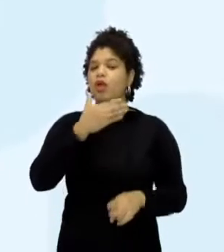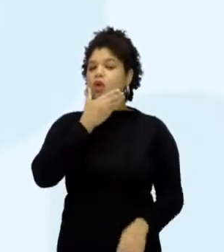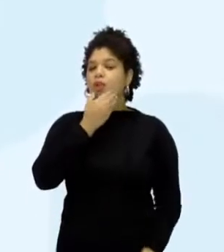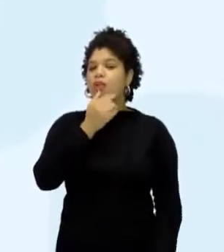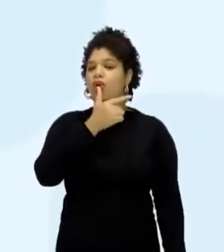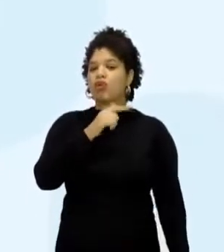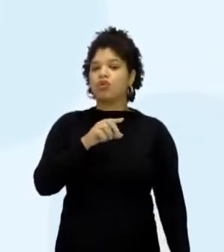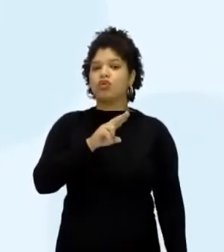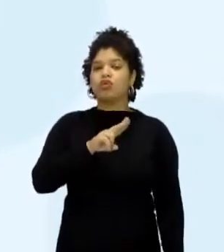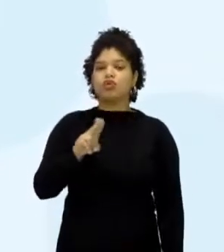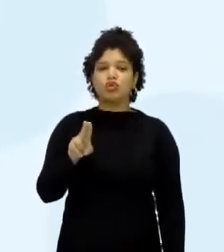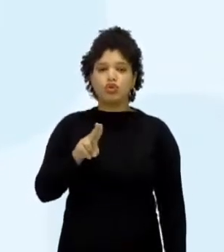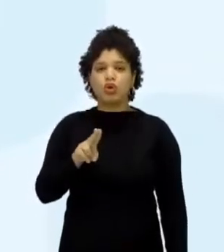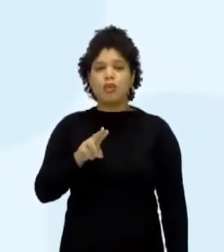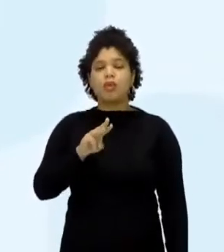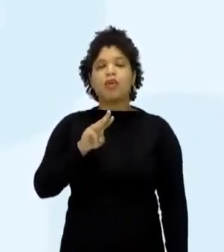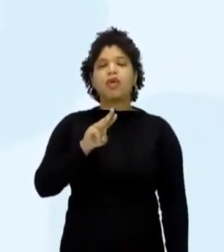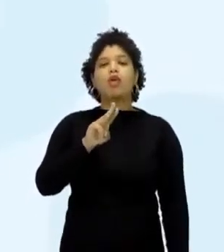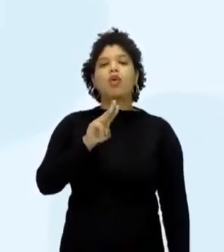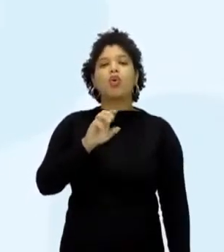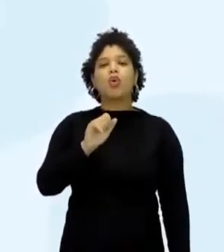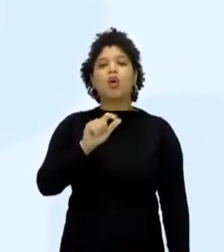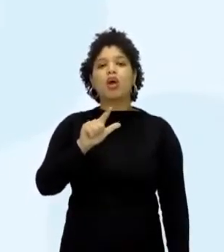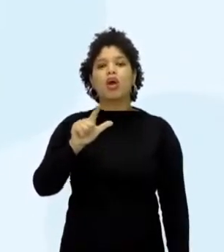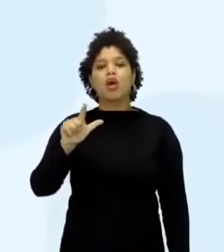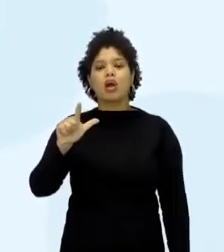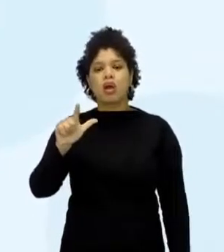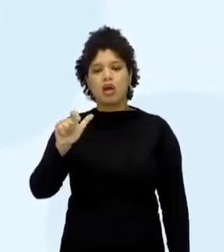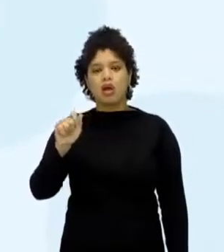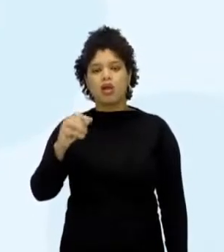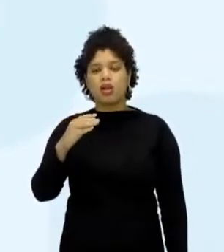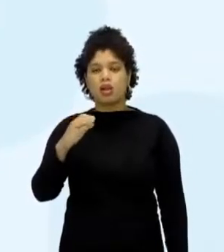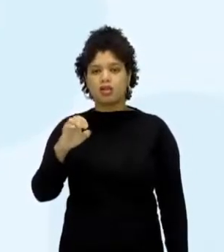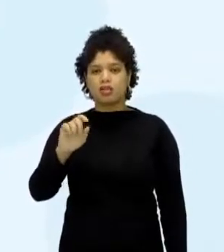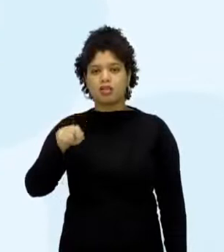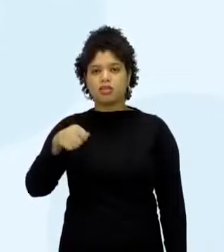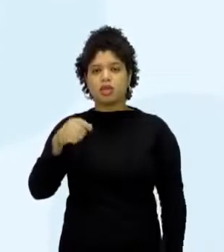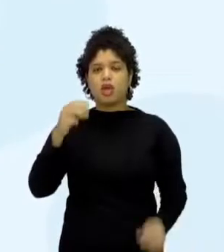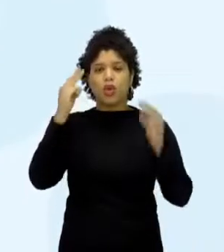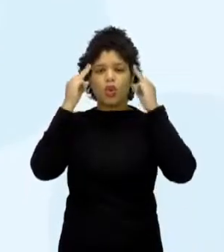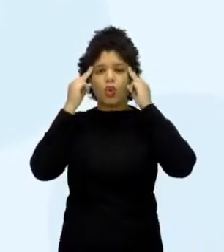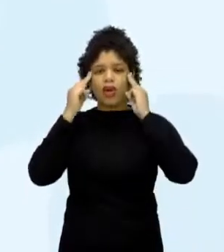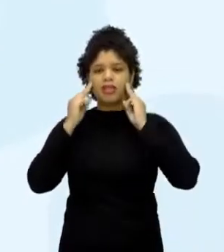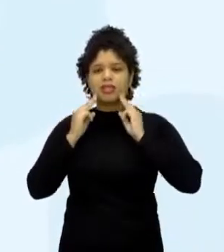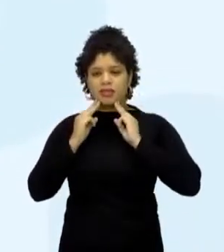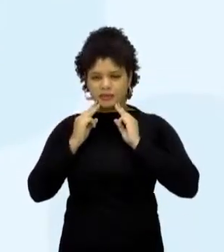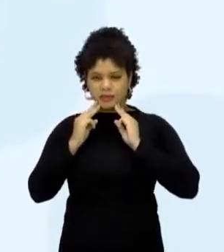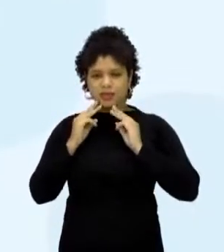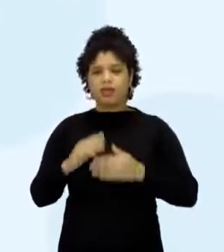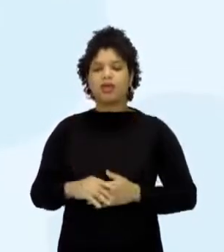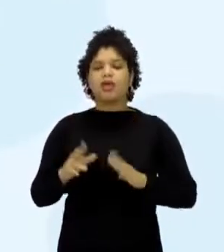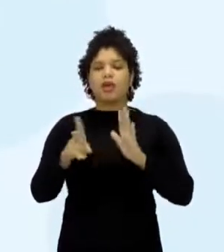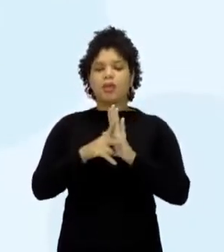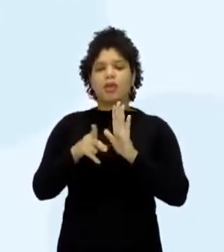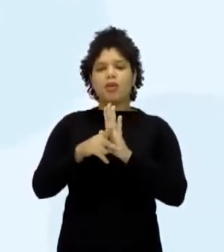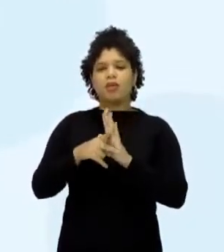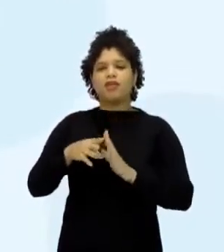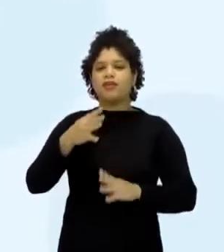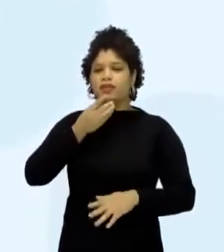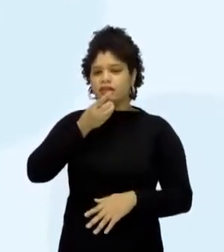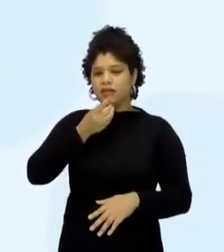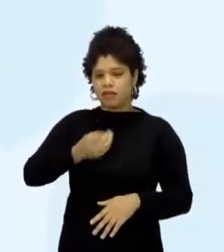Wallace. O Wallace, ele foi um cientista também, que ele é da mesma época, então, de Darwin, né? Os